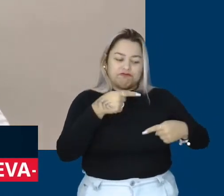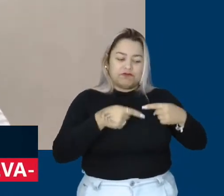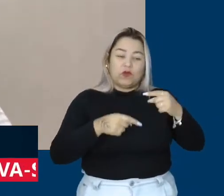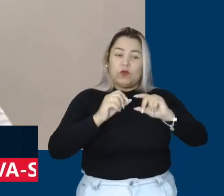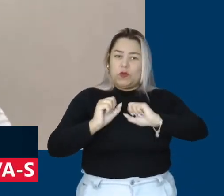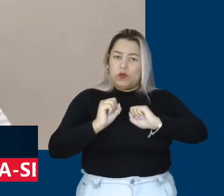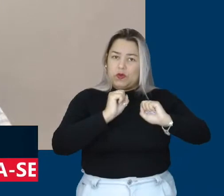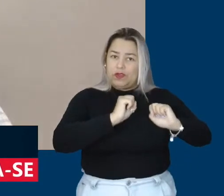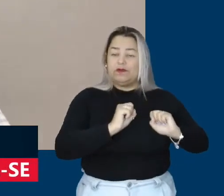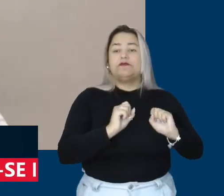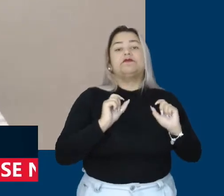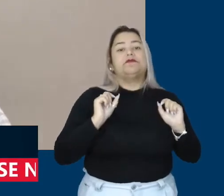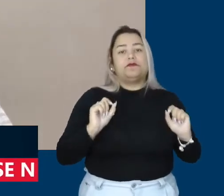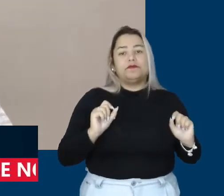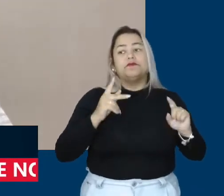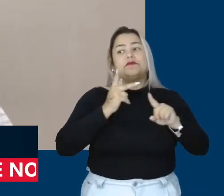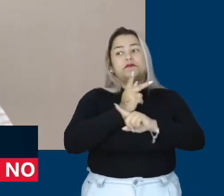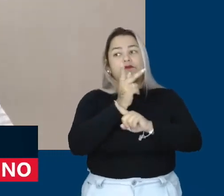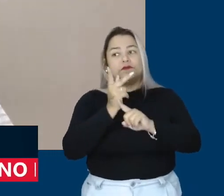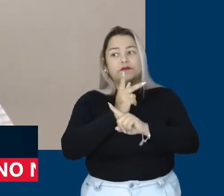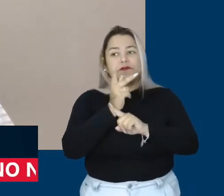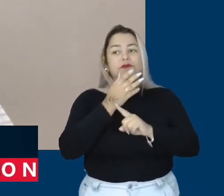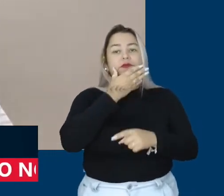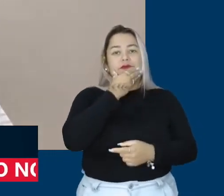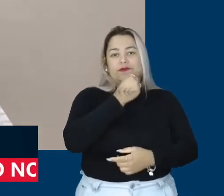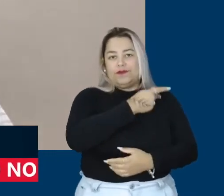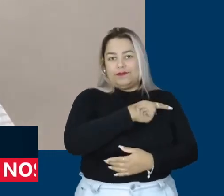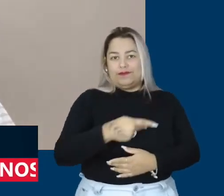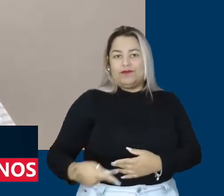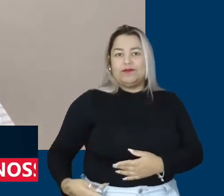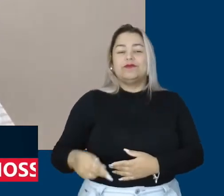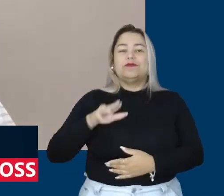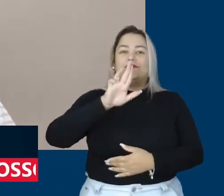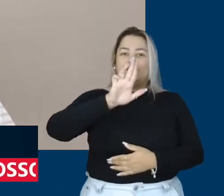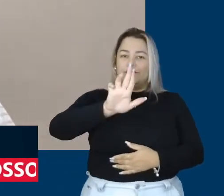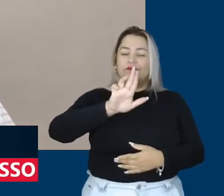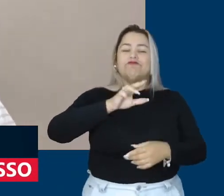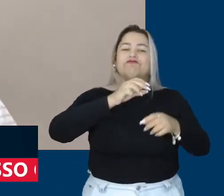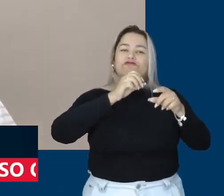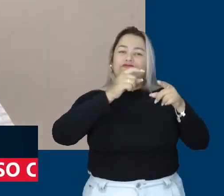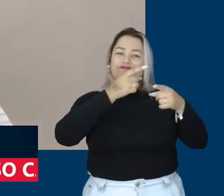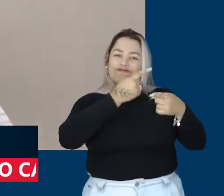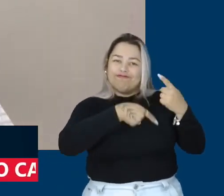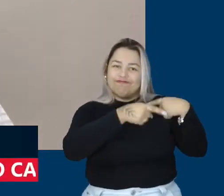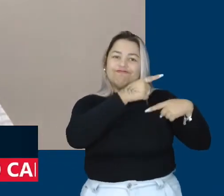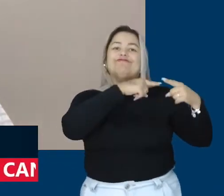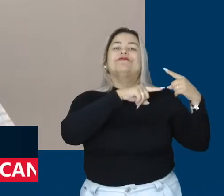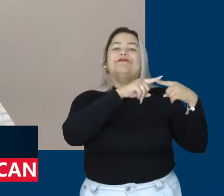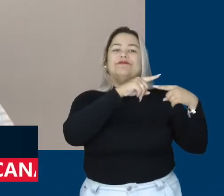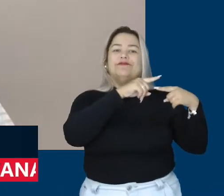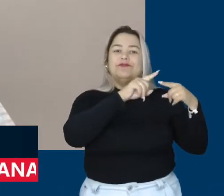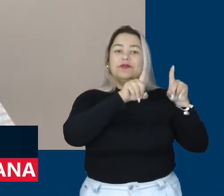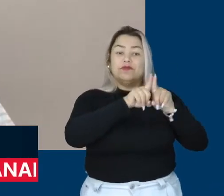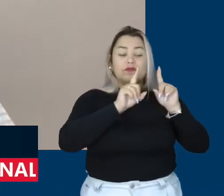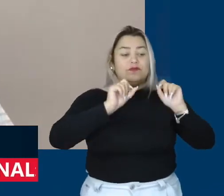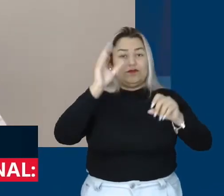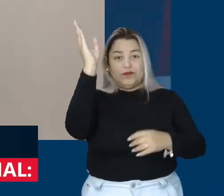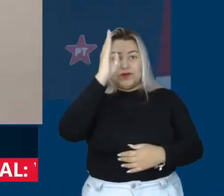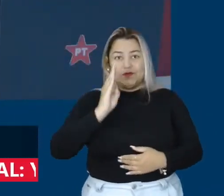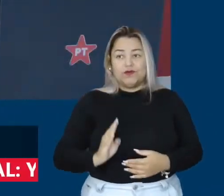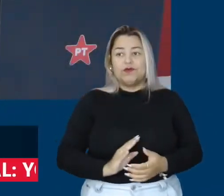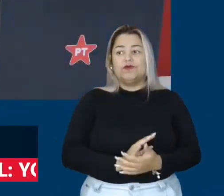adotar e como está sendo buscada aí pelo presidente Lula nesse trabalho de reconstrução também da imagem do Brasil de ações